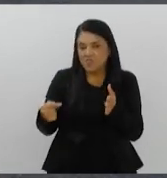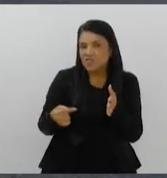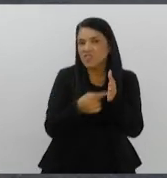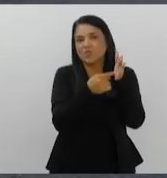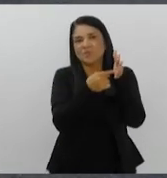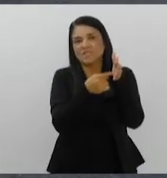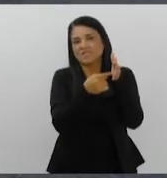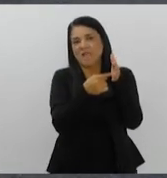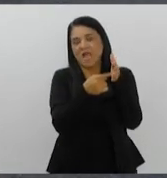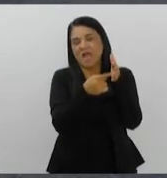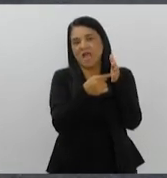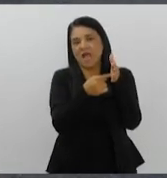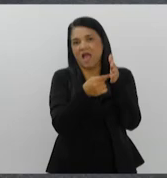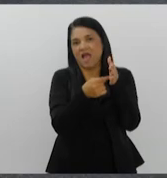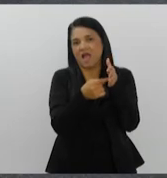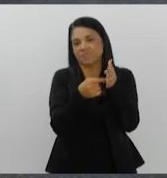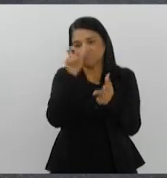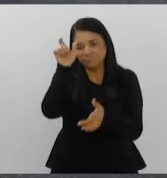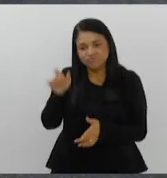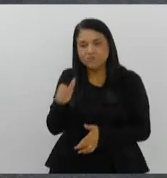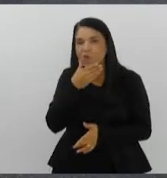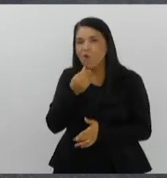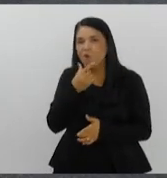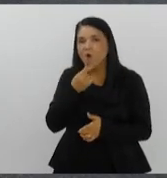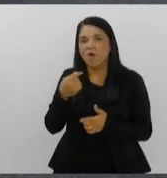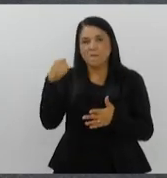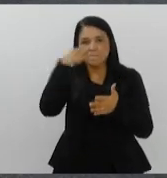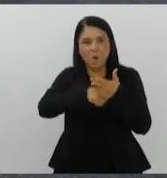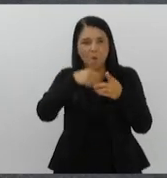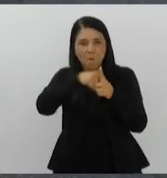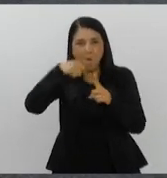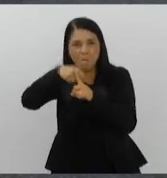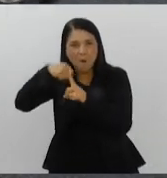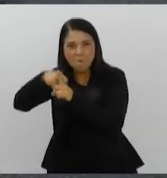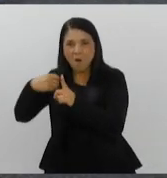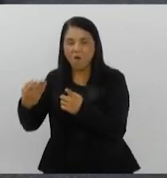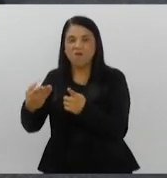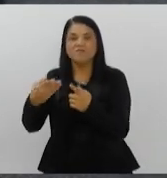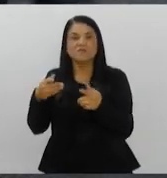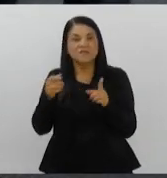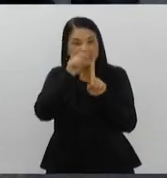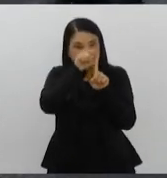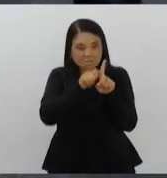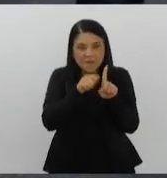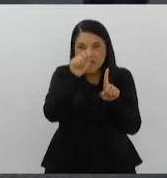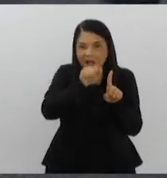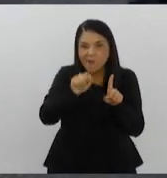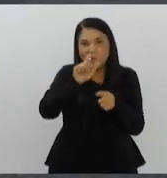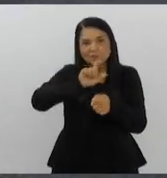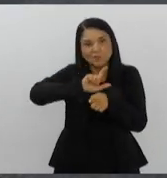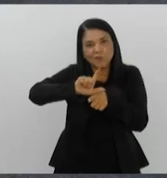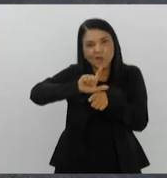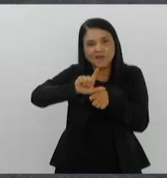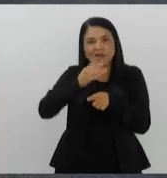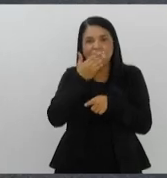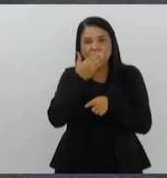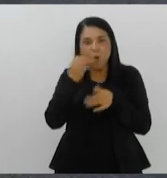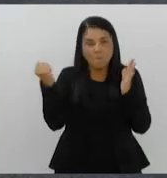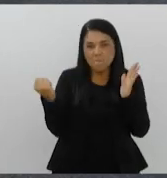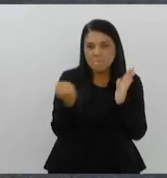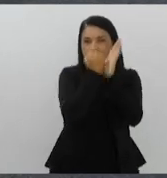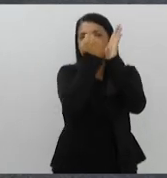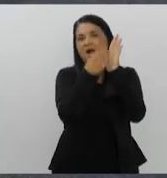agressor. Então, é fundamental que a gente possa ter esse mês de agosto lilás também